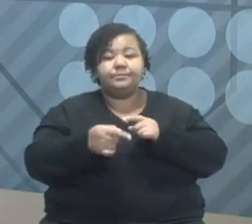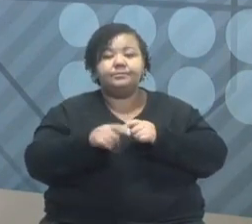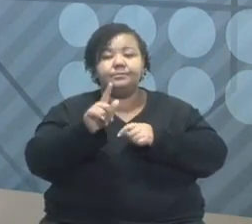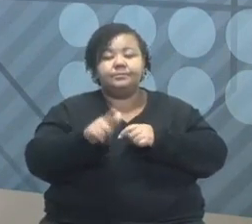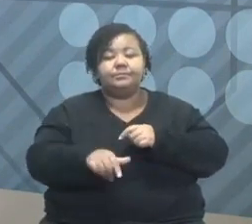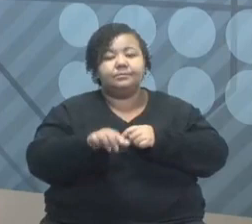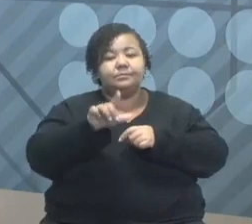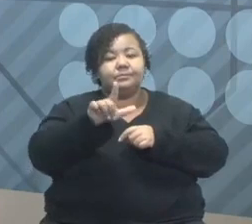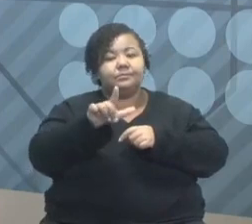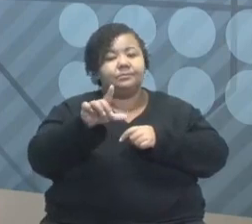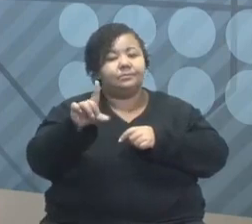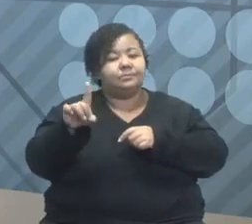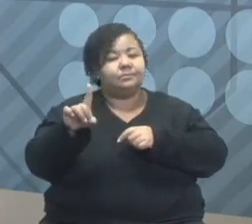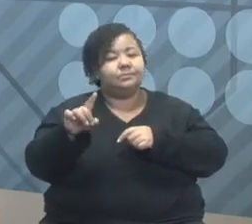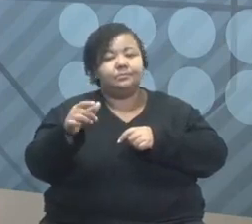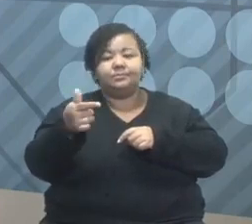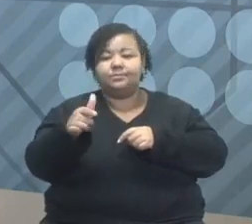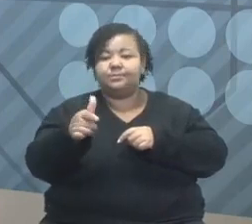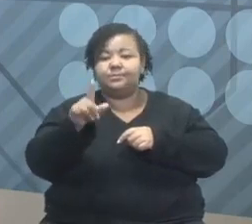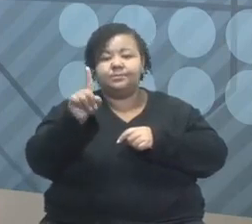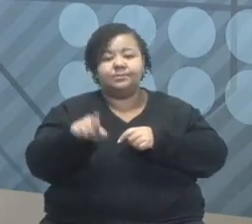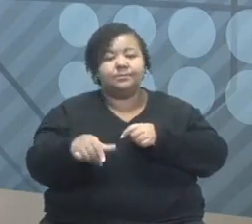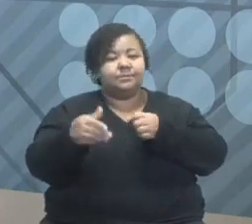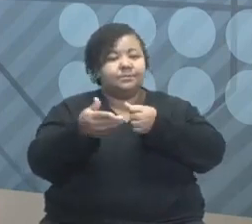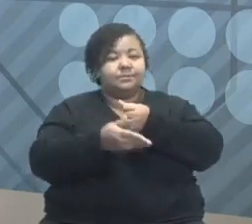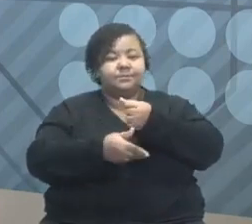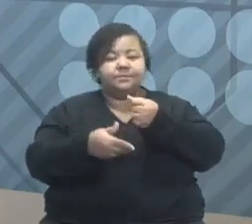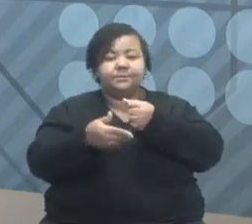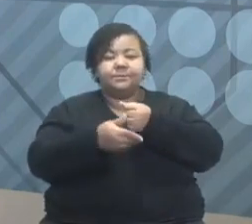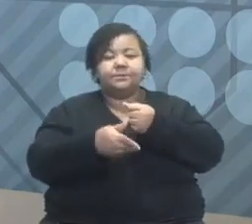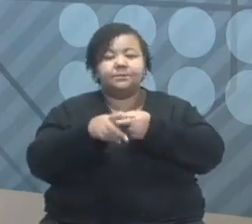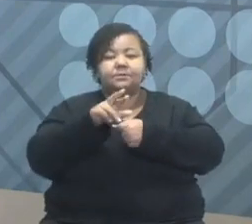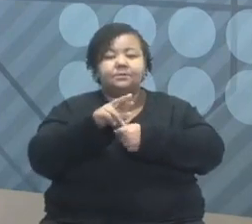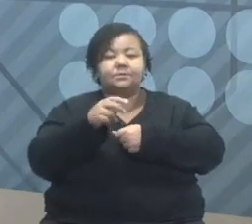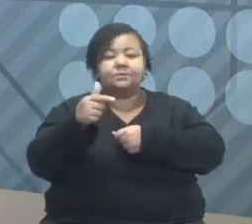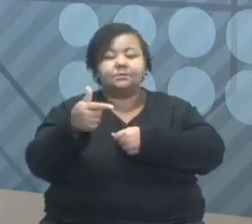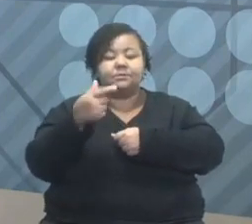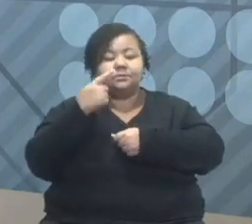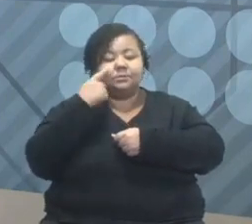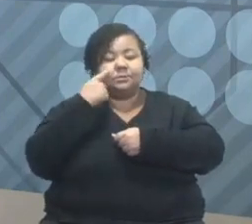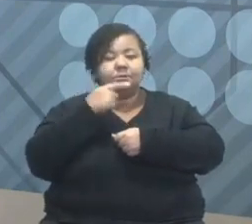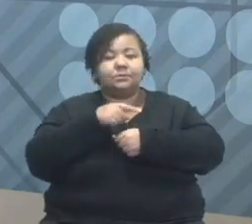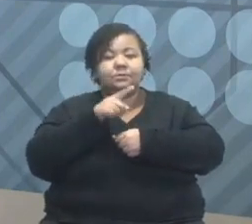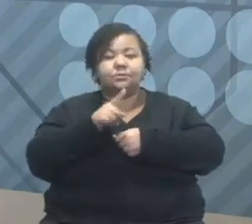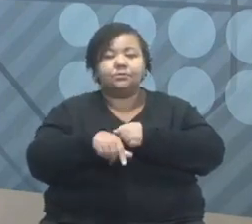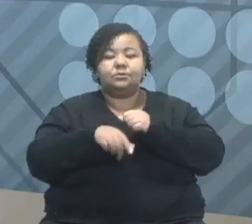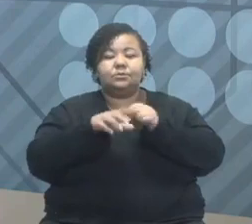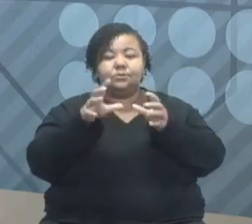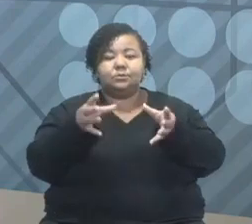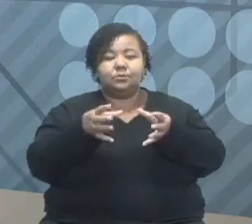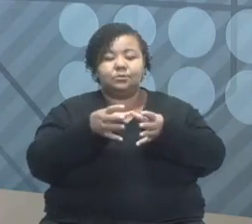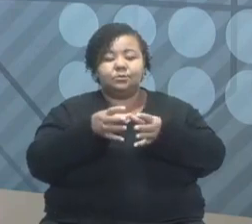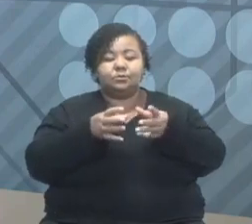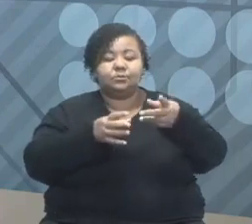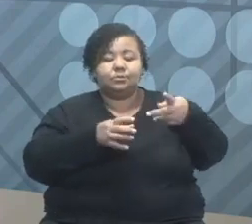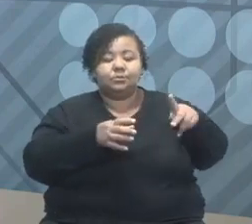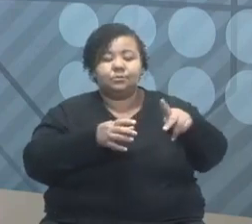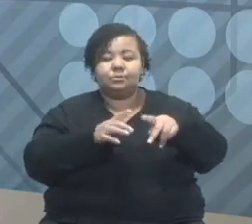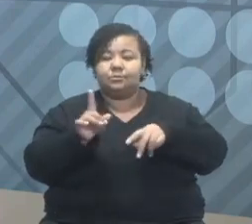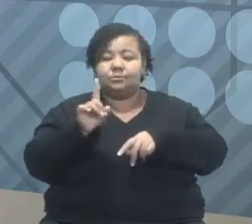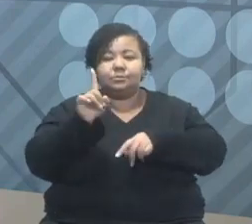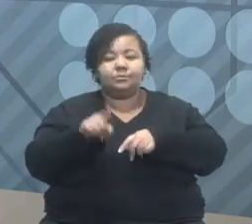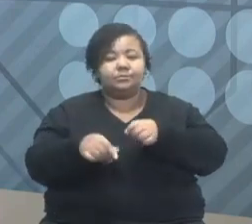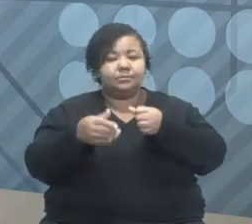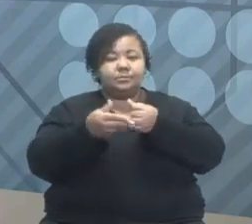tenho uma base para o nosso R2, tomando em conta aquele conjunto. Então, aquele conjunto não